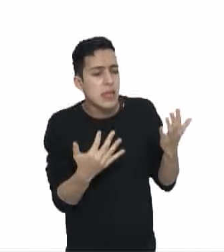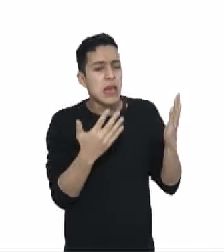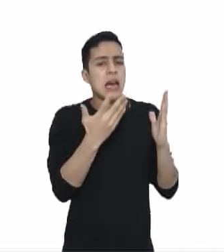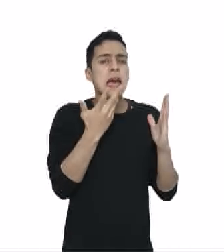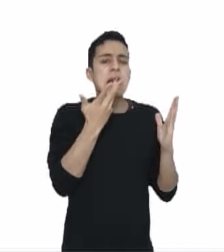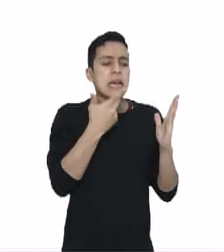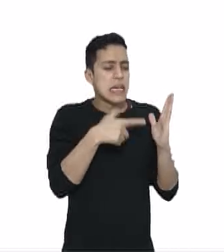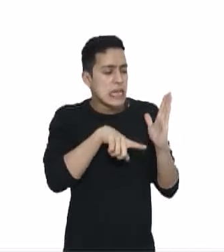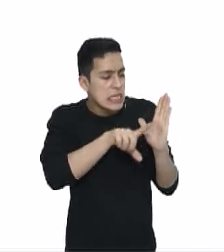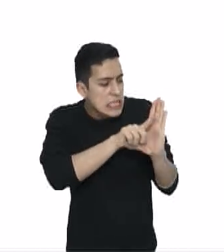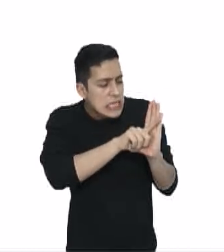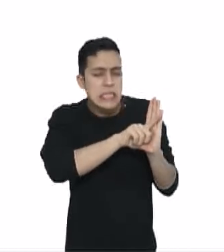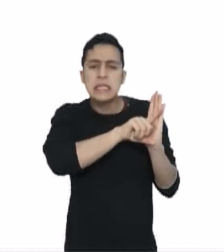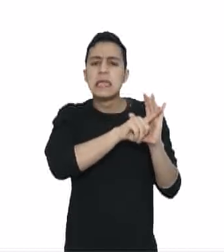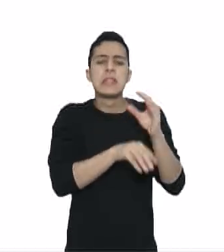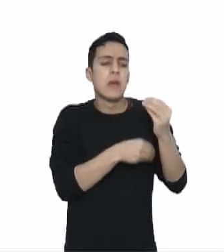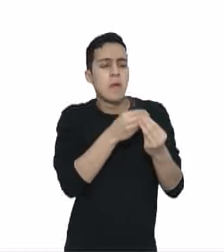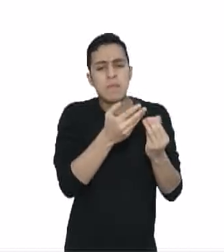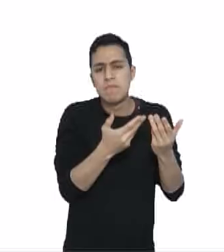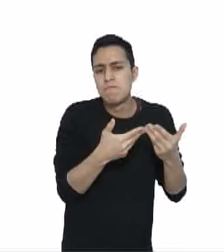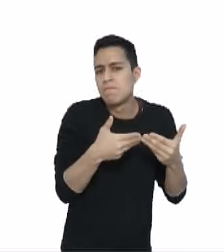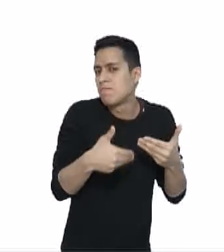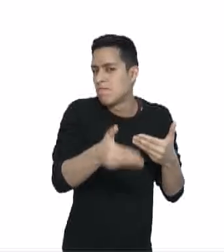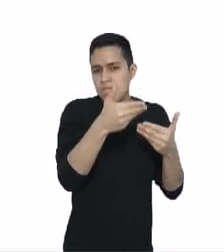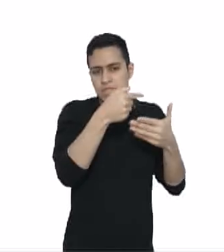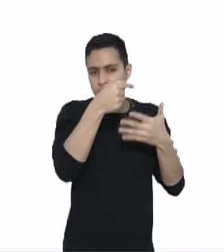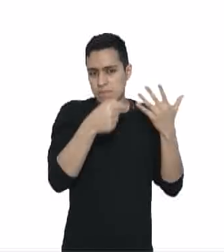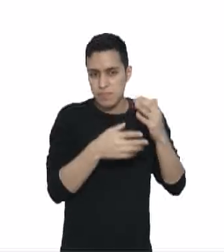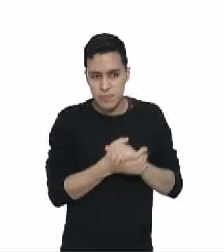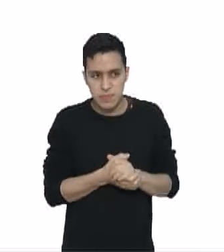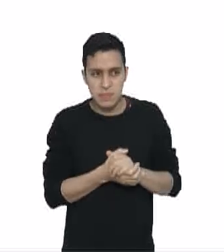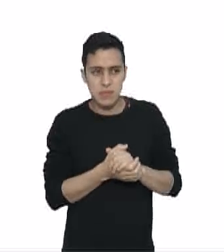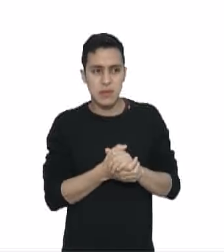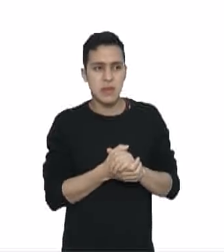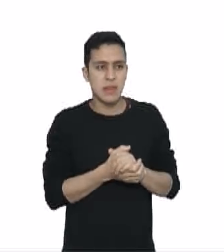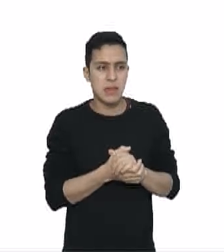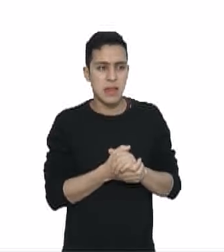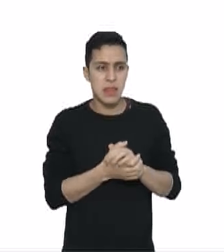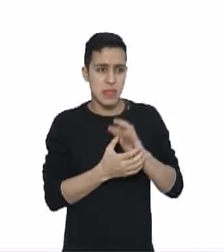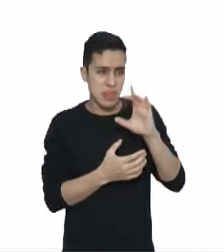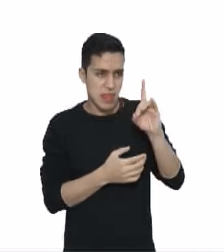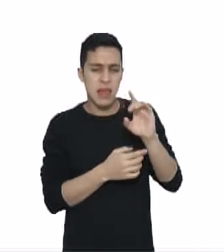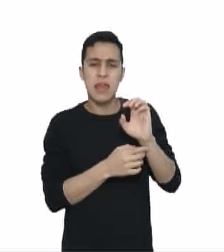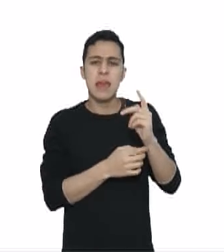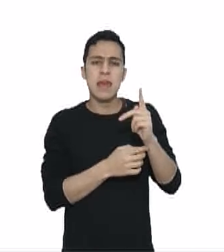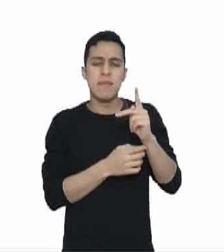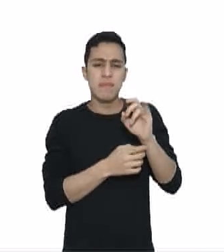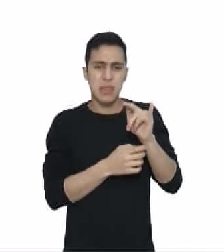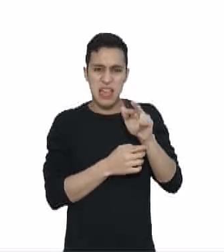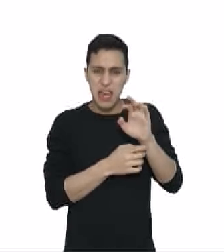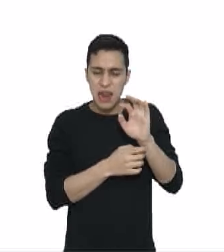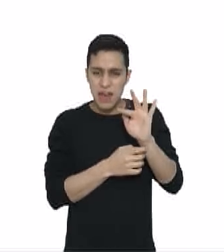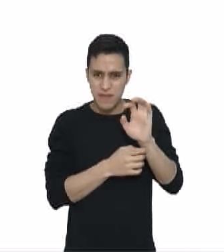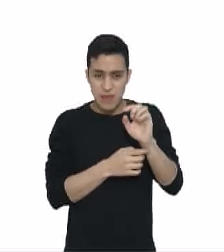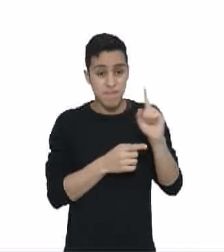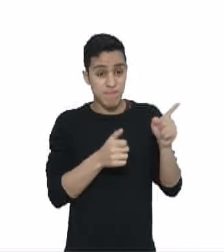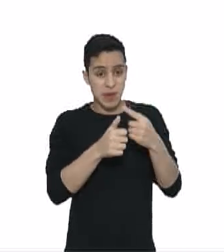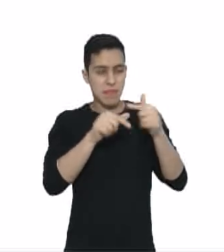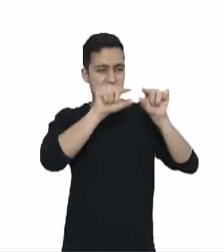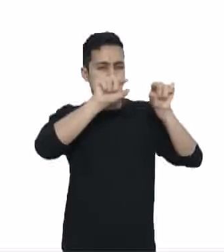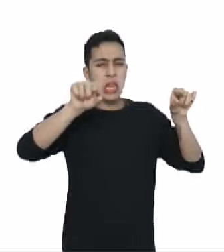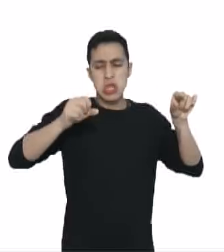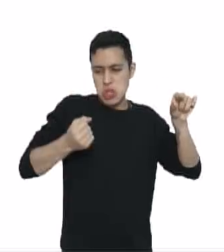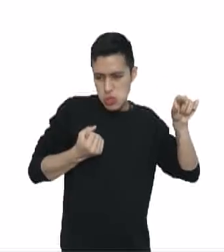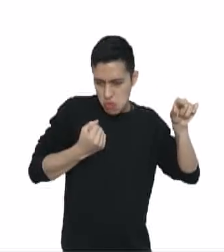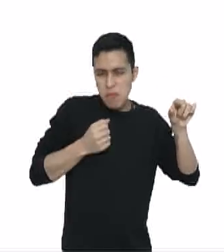Adolescente e dá outras providências. Letra C é a epígrafe, o que vem por primeiro. O número da lei,